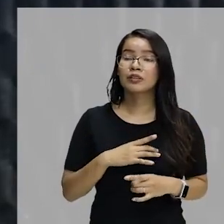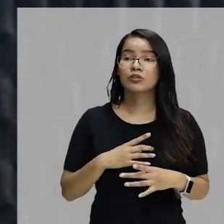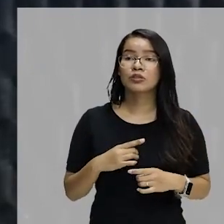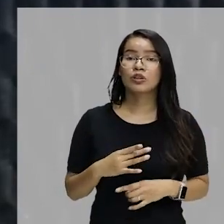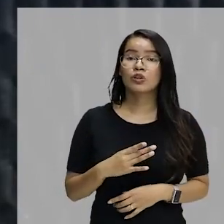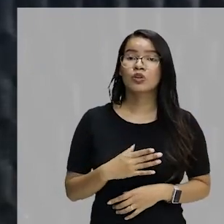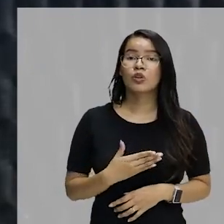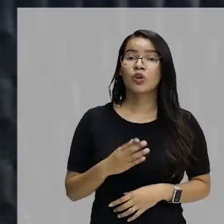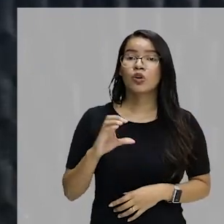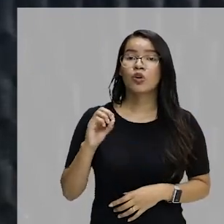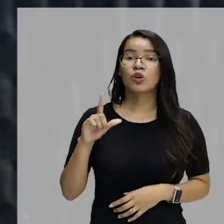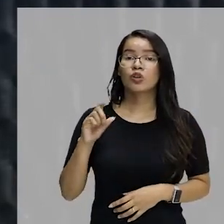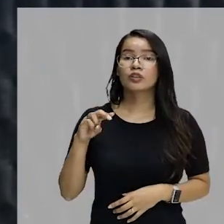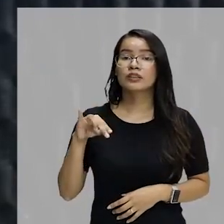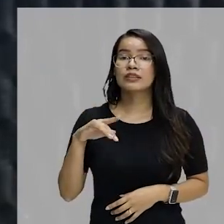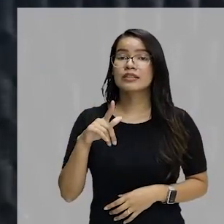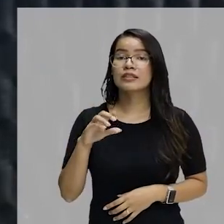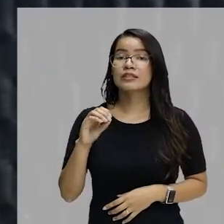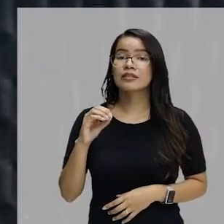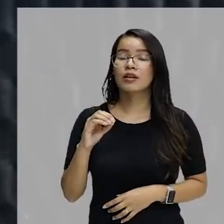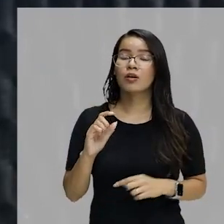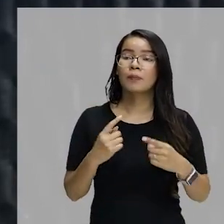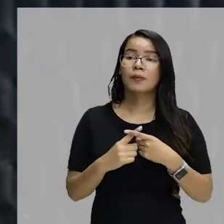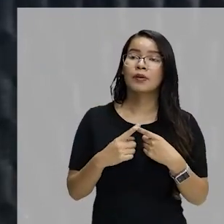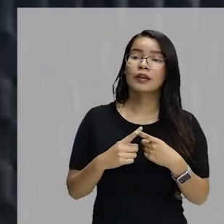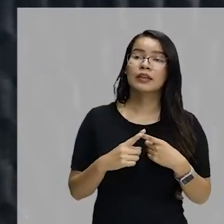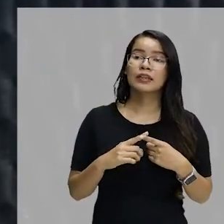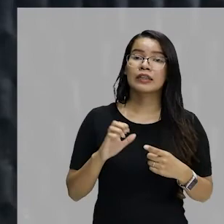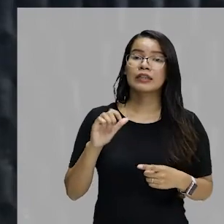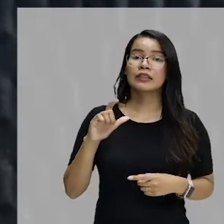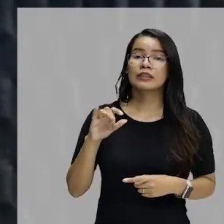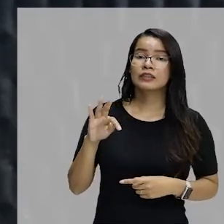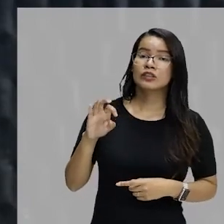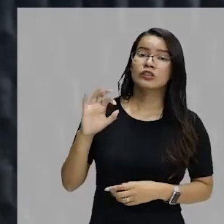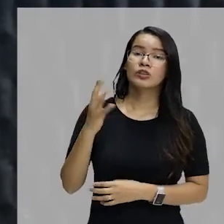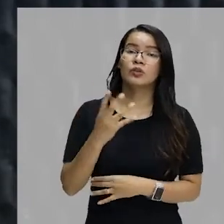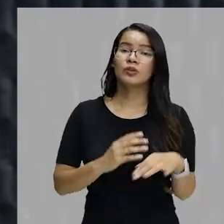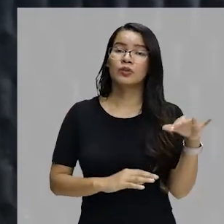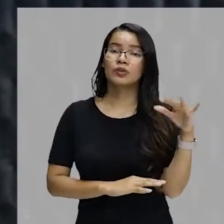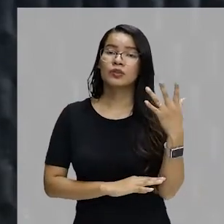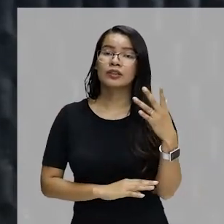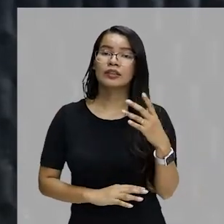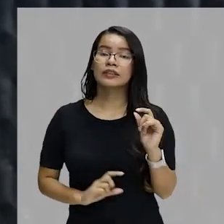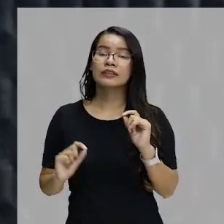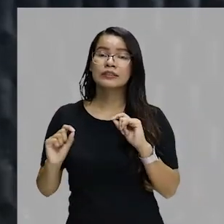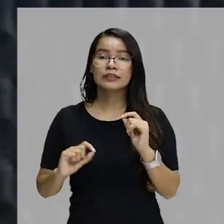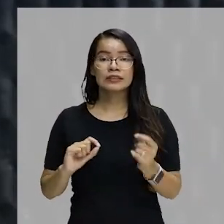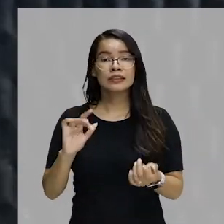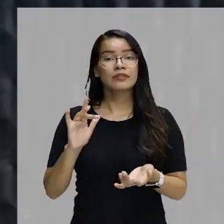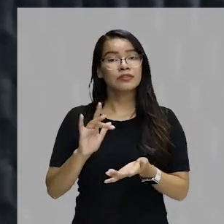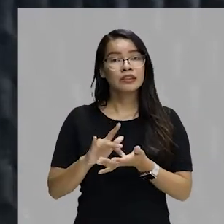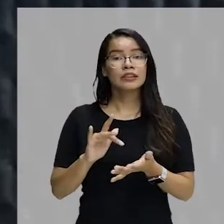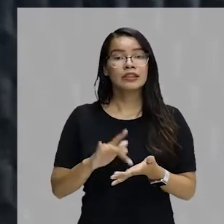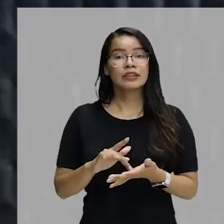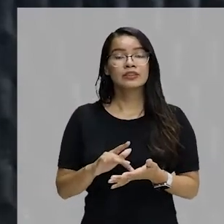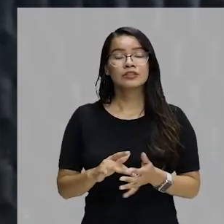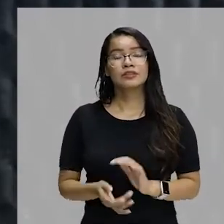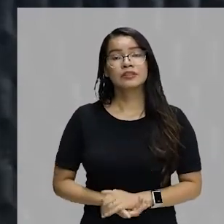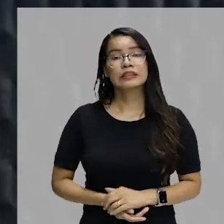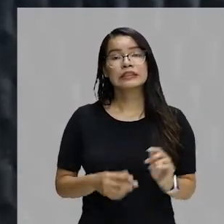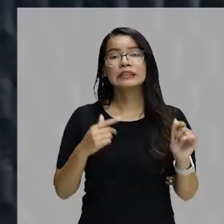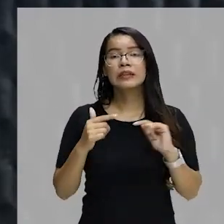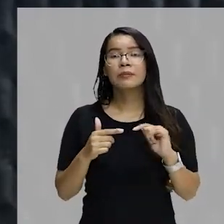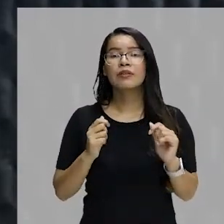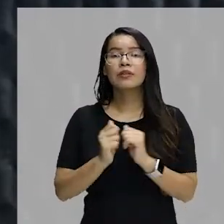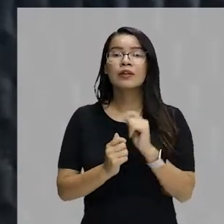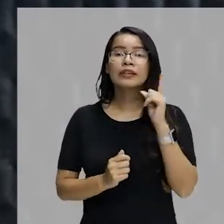recolonização. Porque as elites rurais brasileiras, do Partido Brasileiro, eram elites que, na verdade, né, trabalhavam